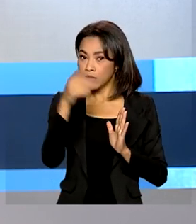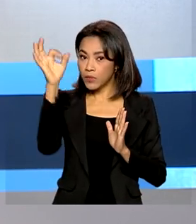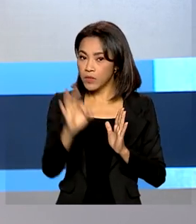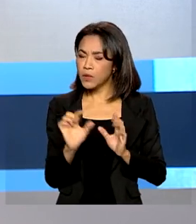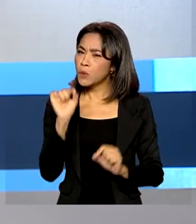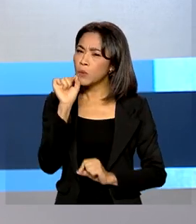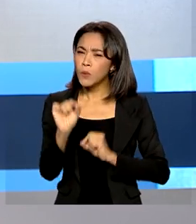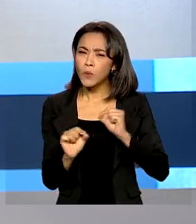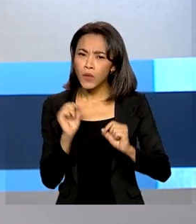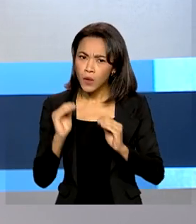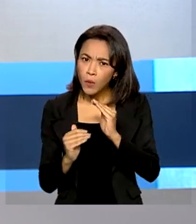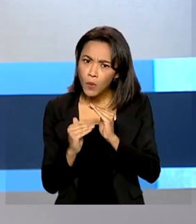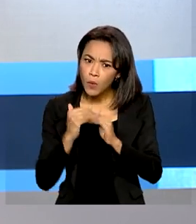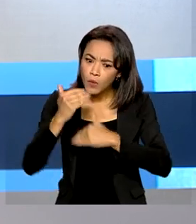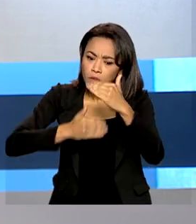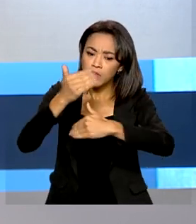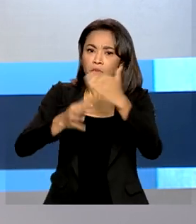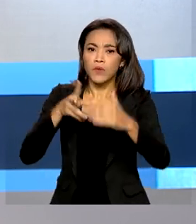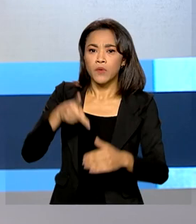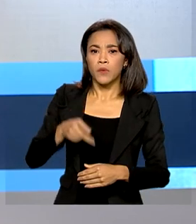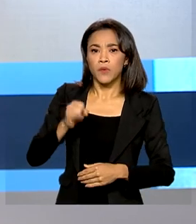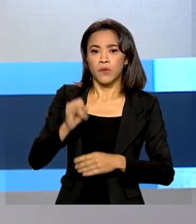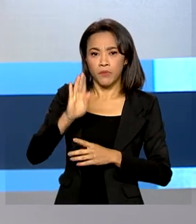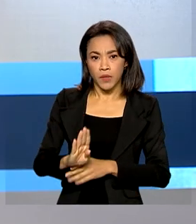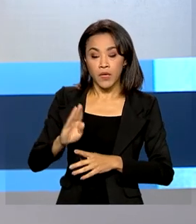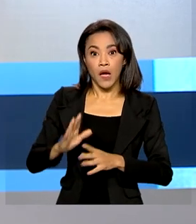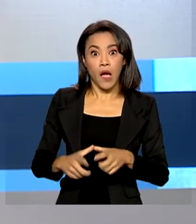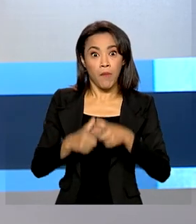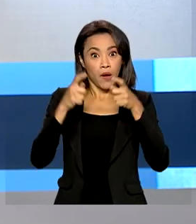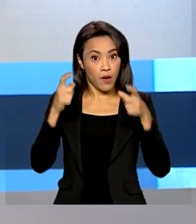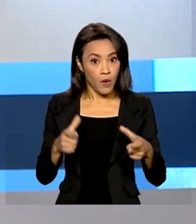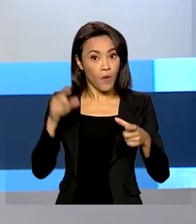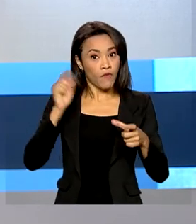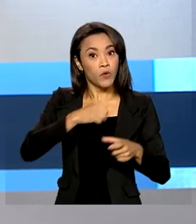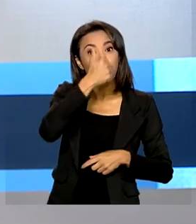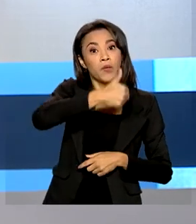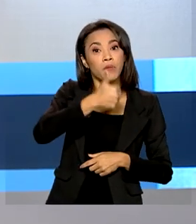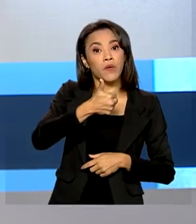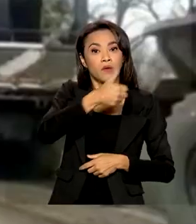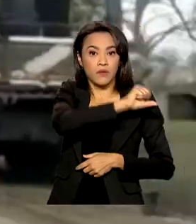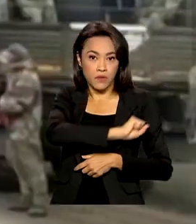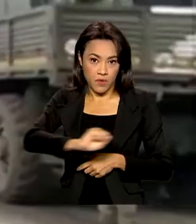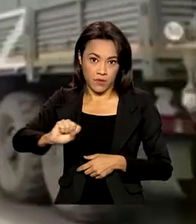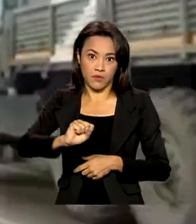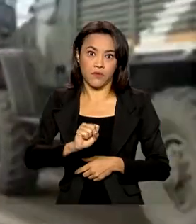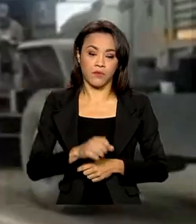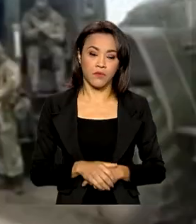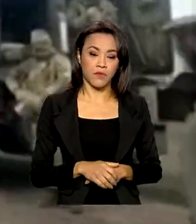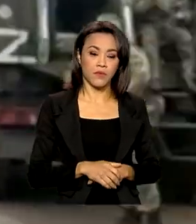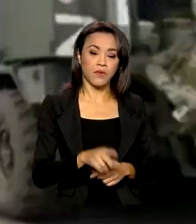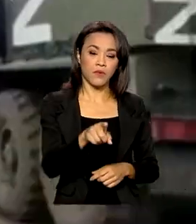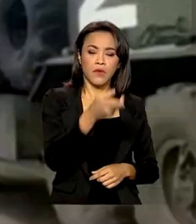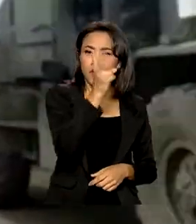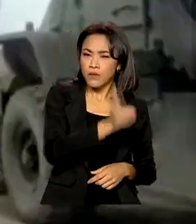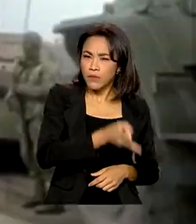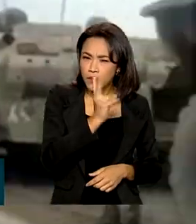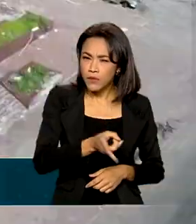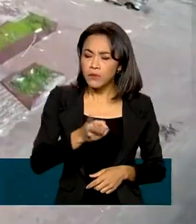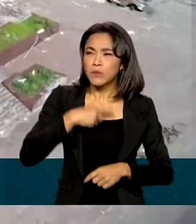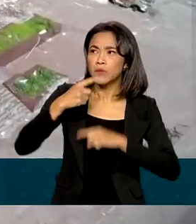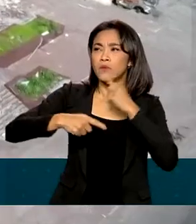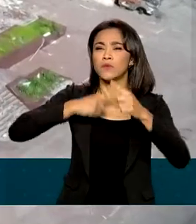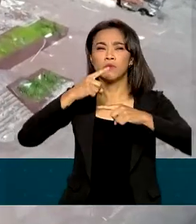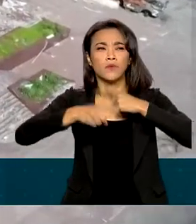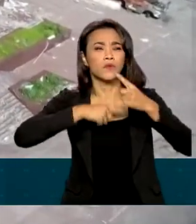do PIB neste ano com maior parte do crescimento concentrado no primeiro semestre mesmo no cenário de